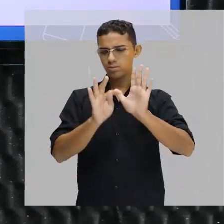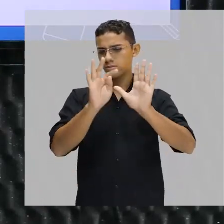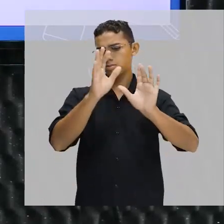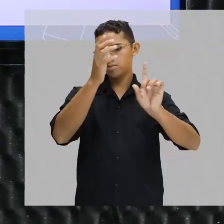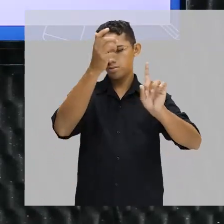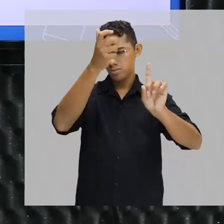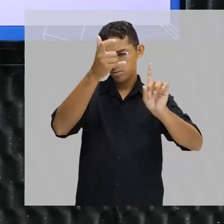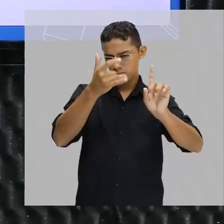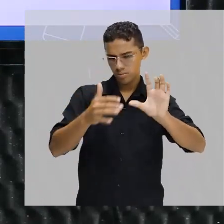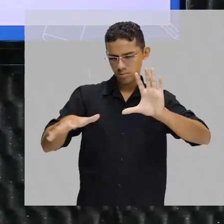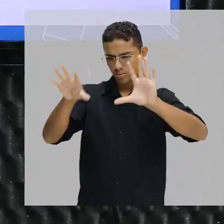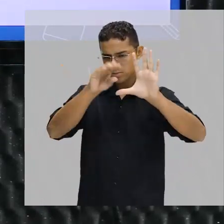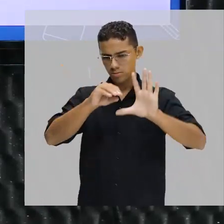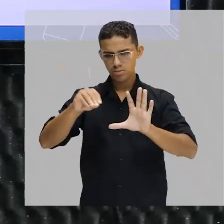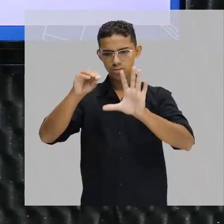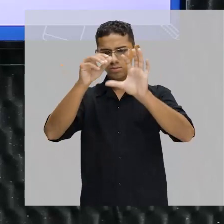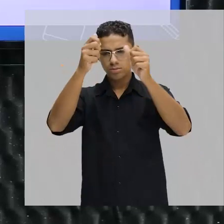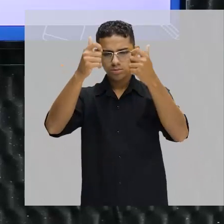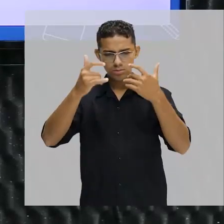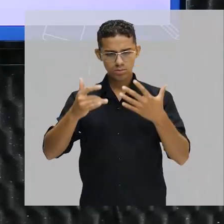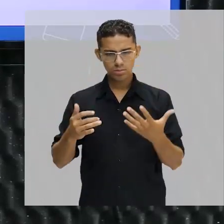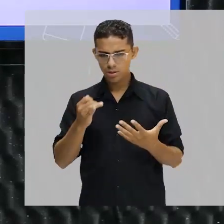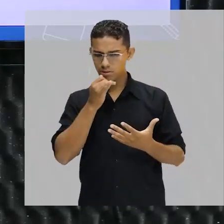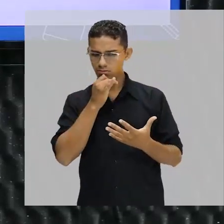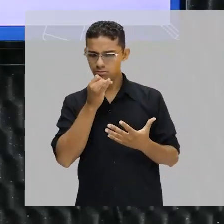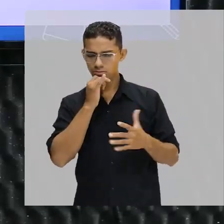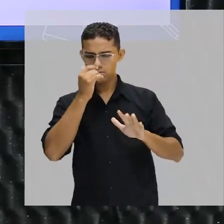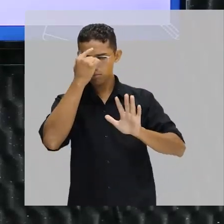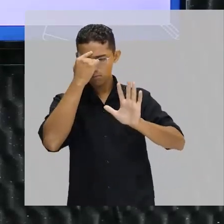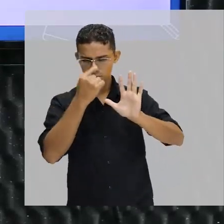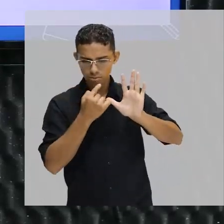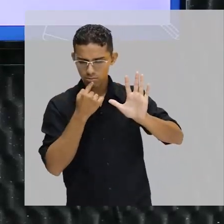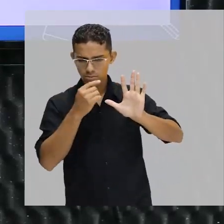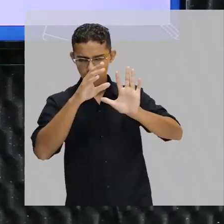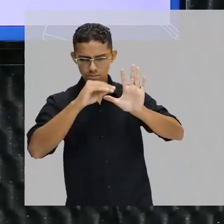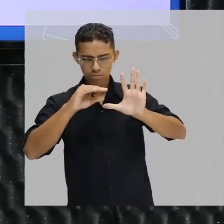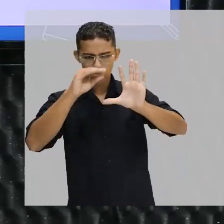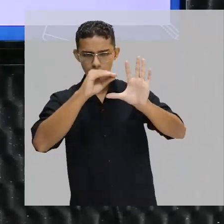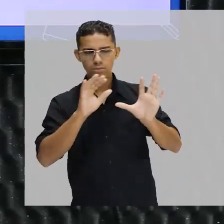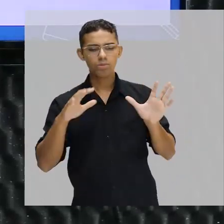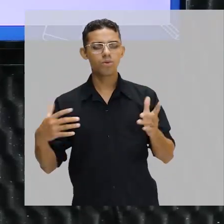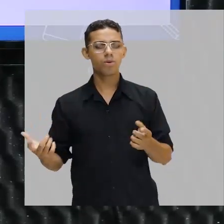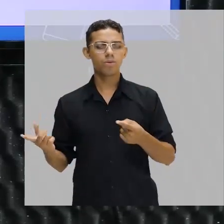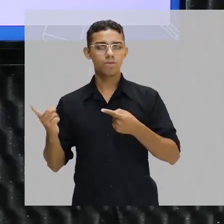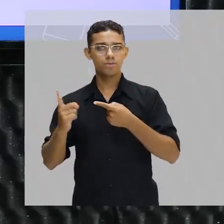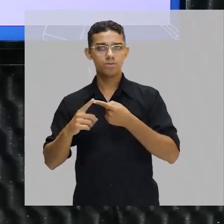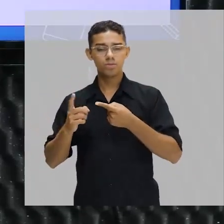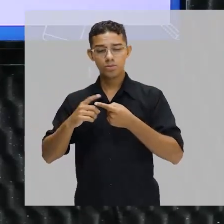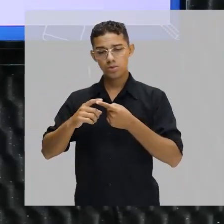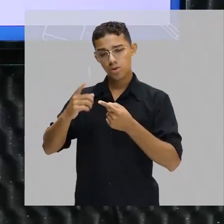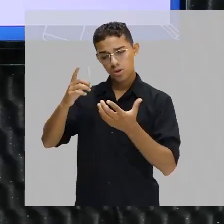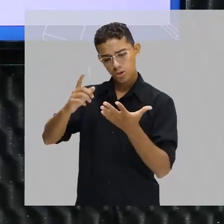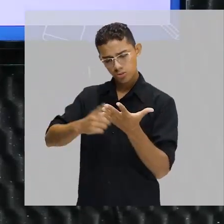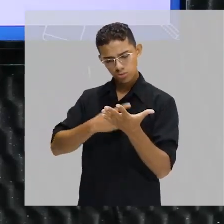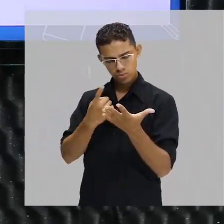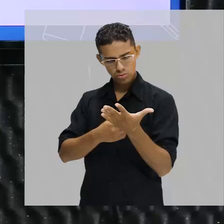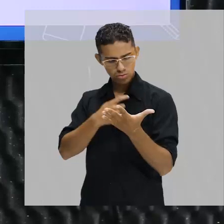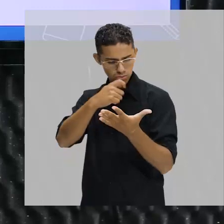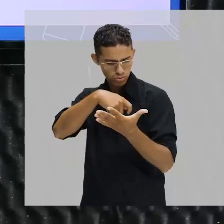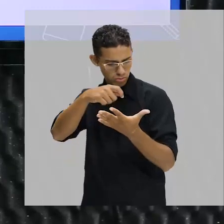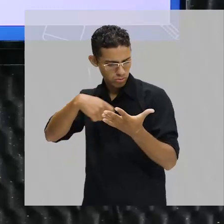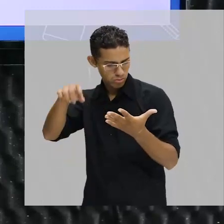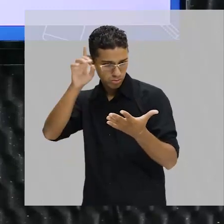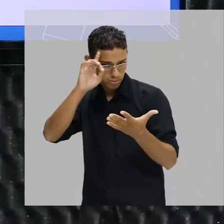Ou seja, quais são os gêneros que estão dentro da categoria descritiva? Nós temos o diário,